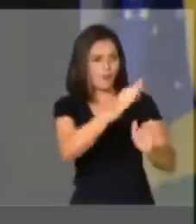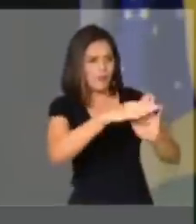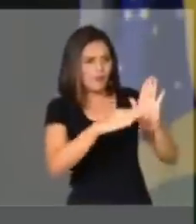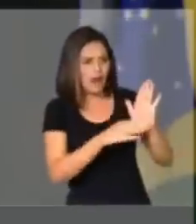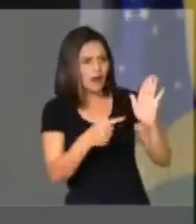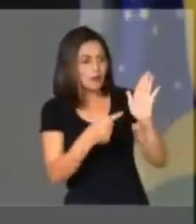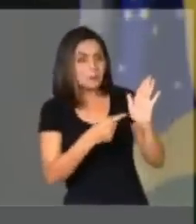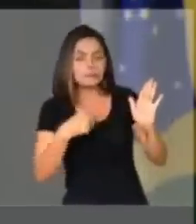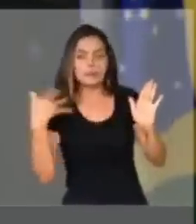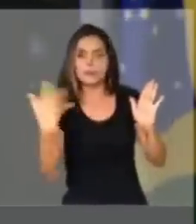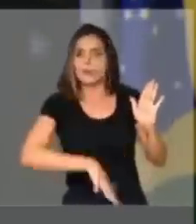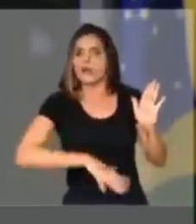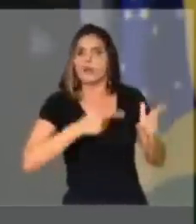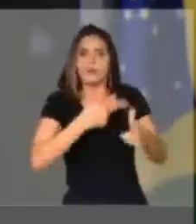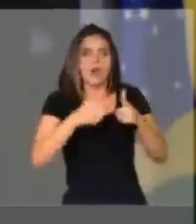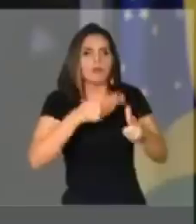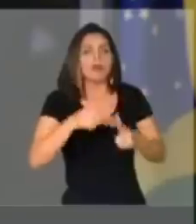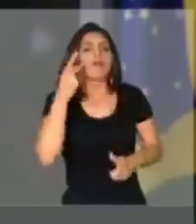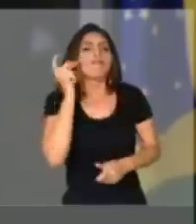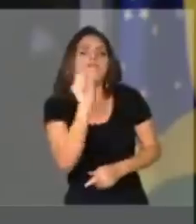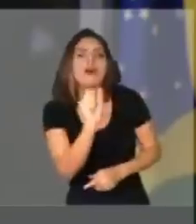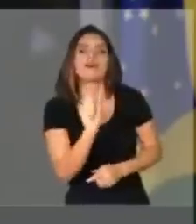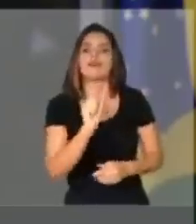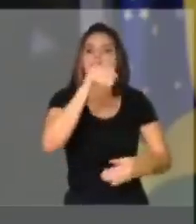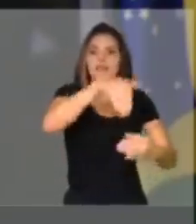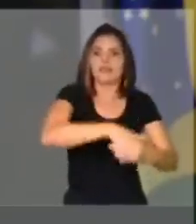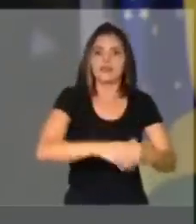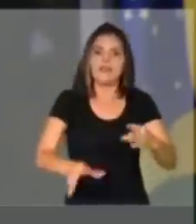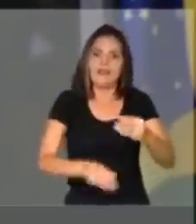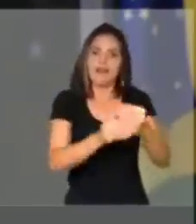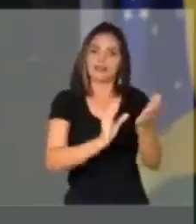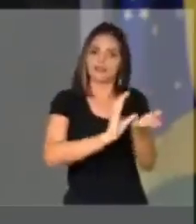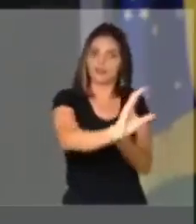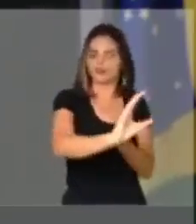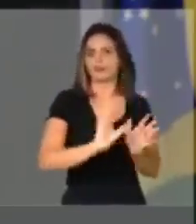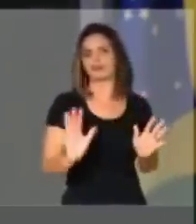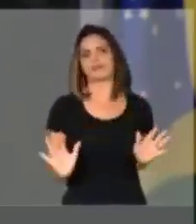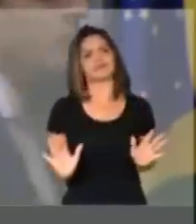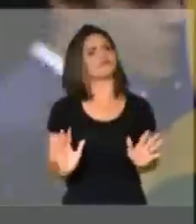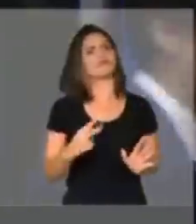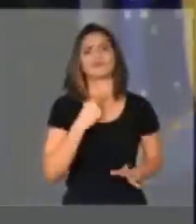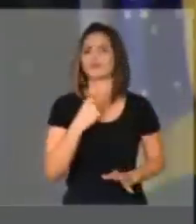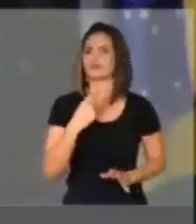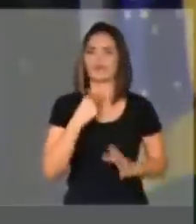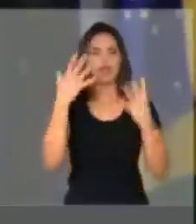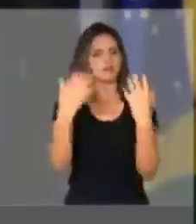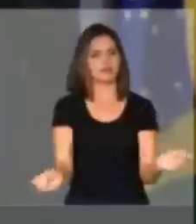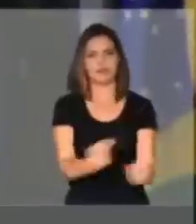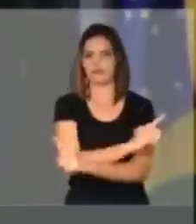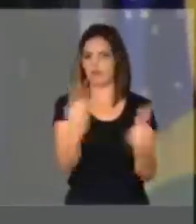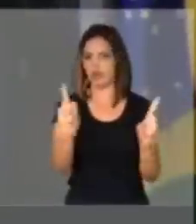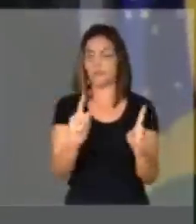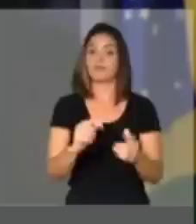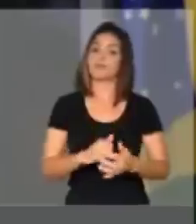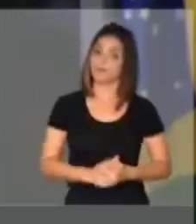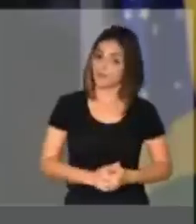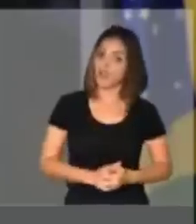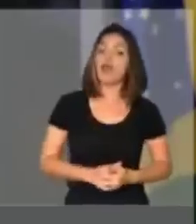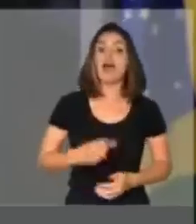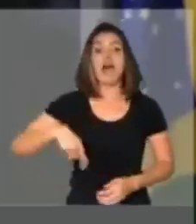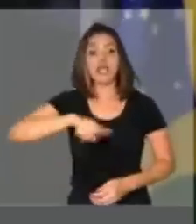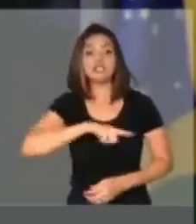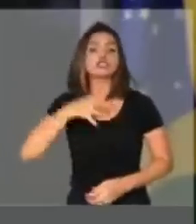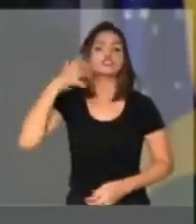o pretexto de facilitar a votação de crédito suplementar. Isso, senhor presidente, é absolutamente inaceitável. Ou temos